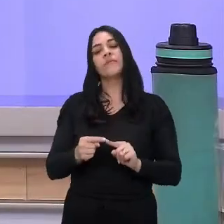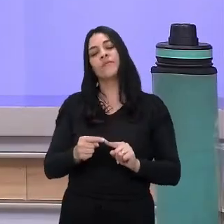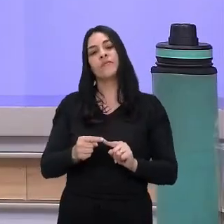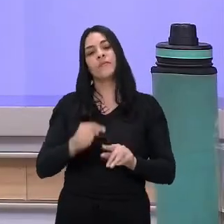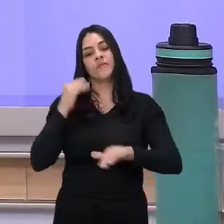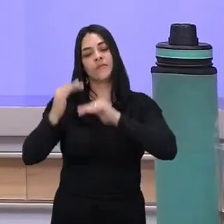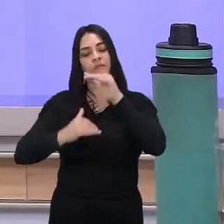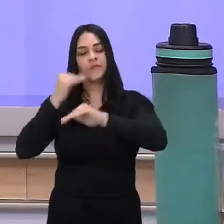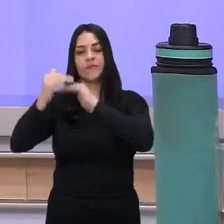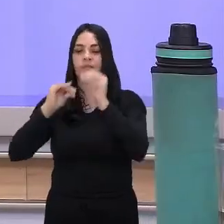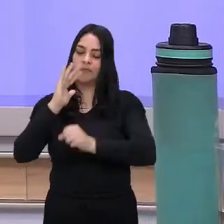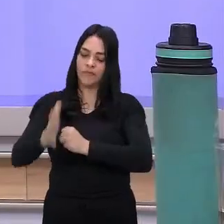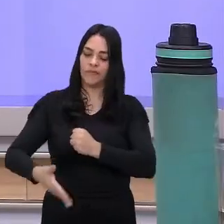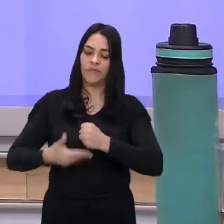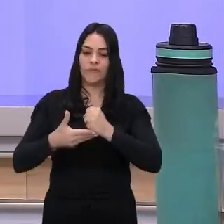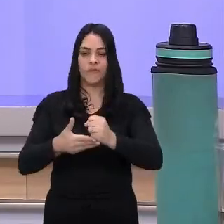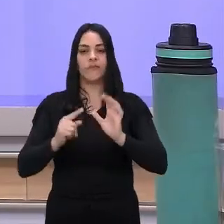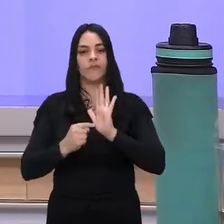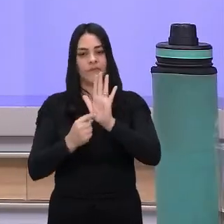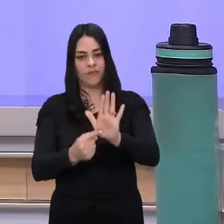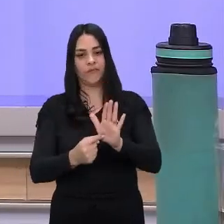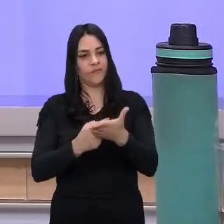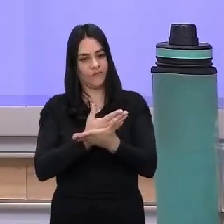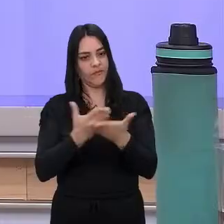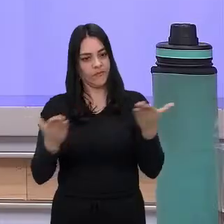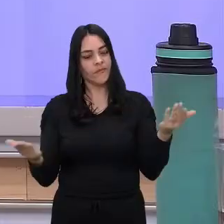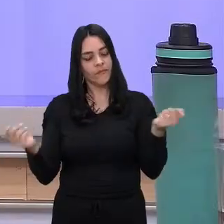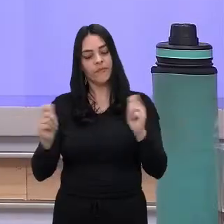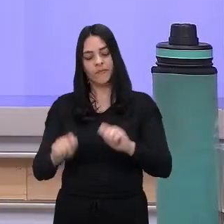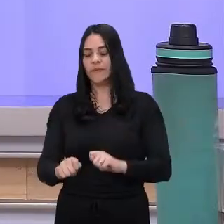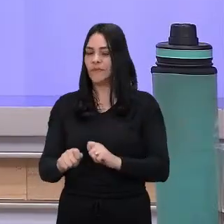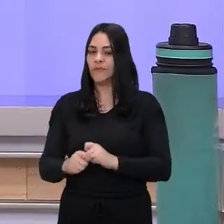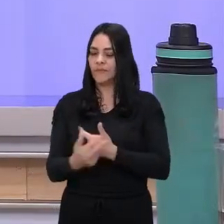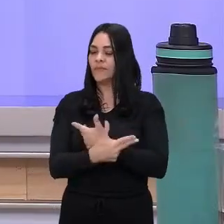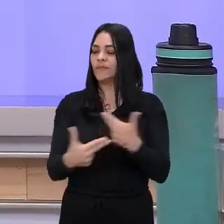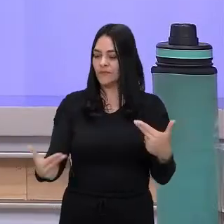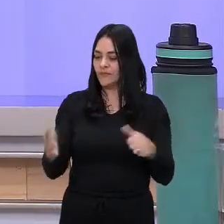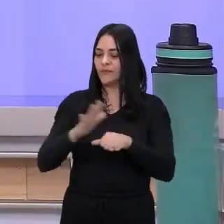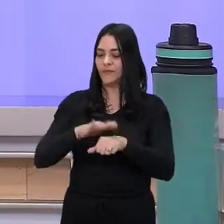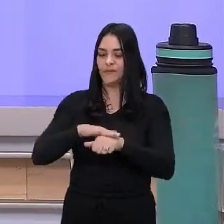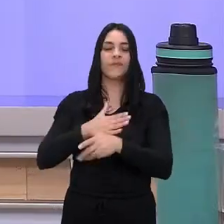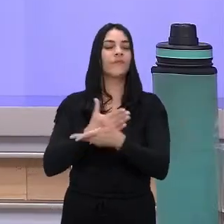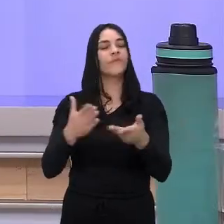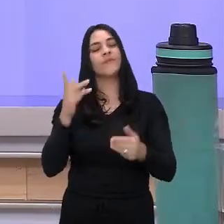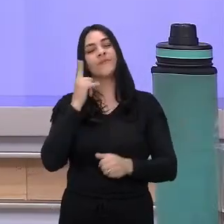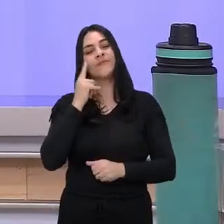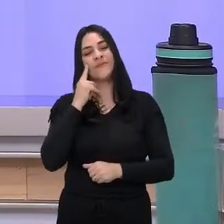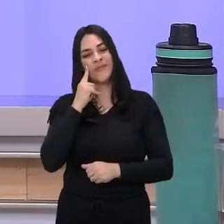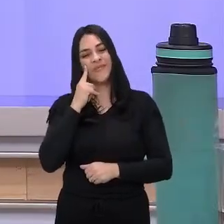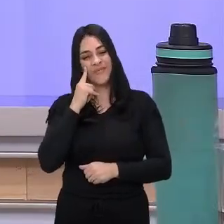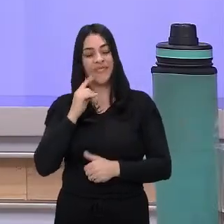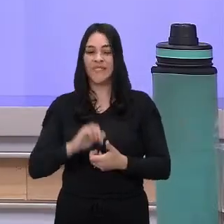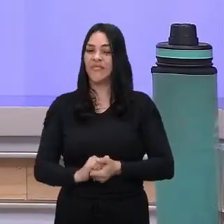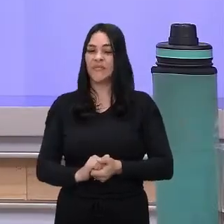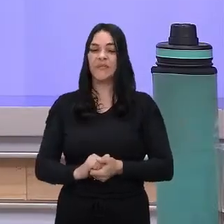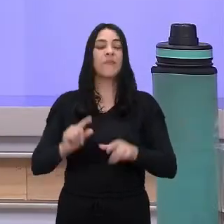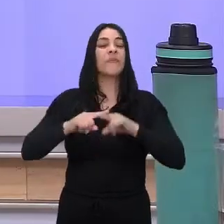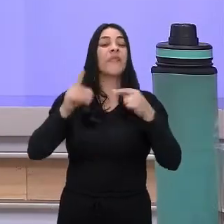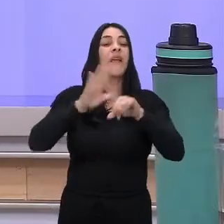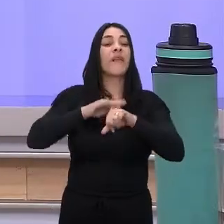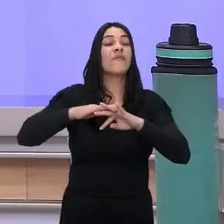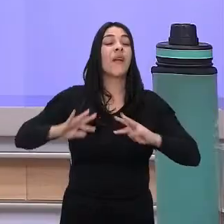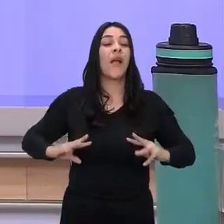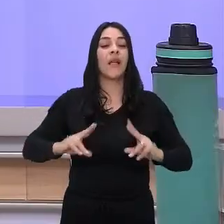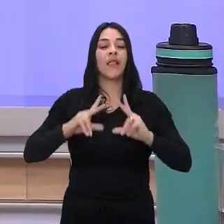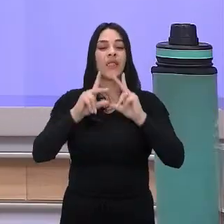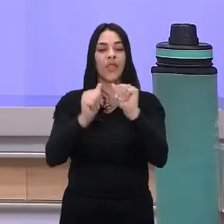do desenvolvimento sustentável, mostra que é possível, com pequenas ações que a gente acha que é pequena, mas que faz toda a